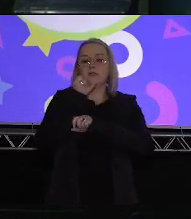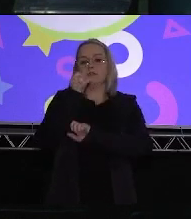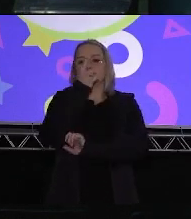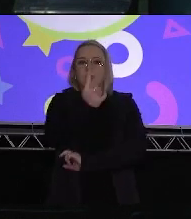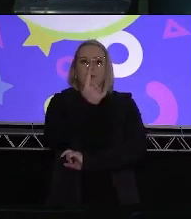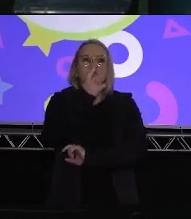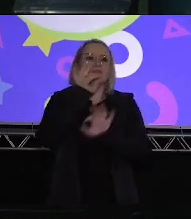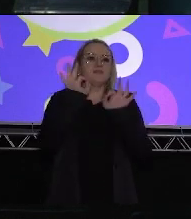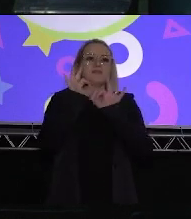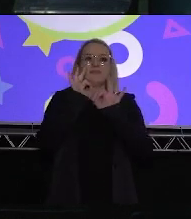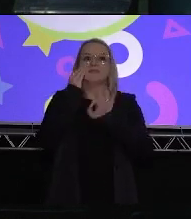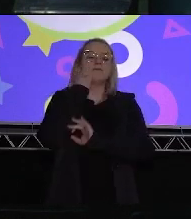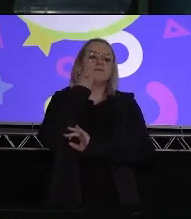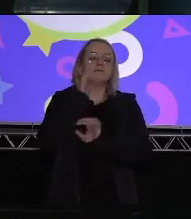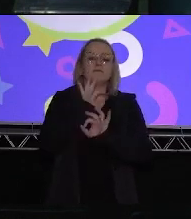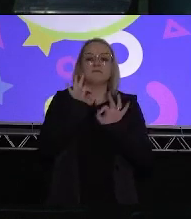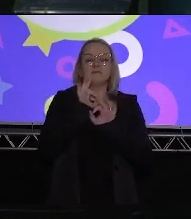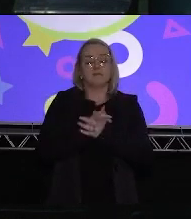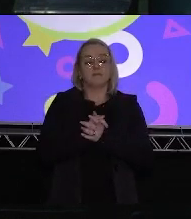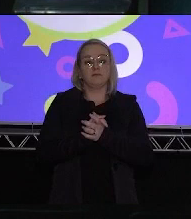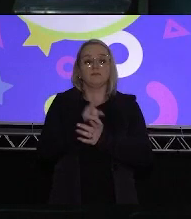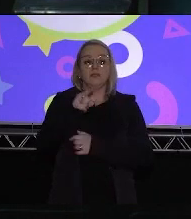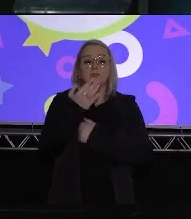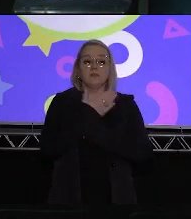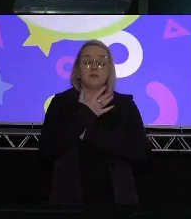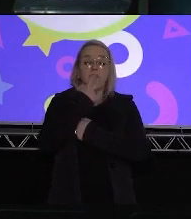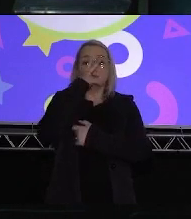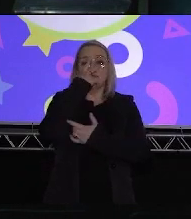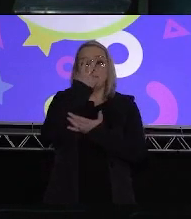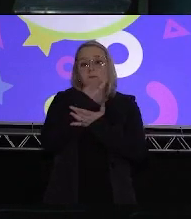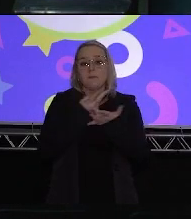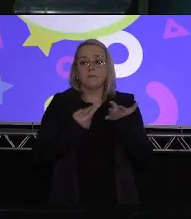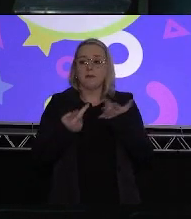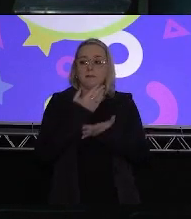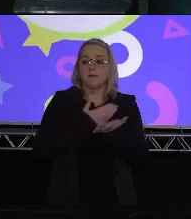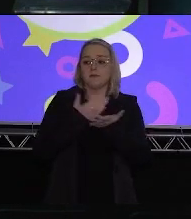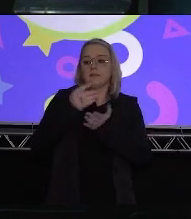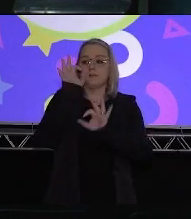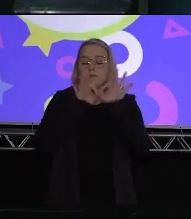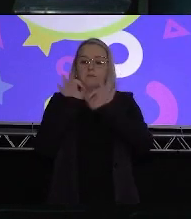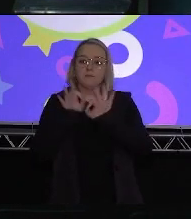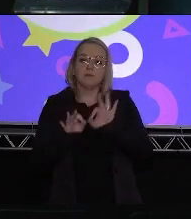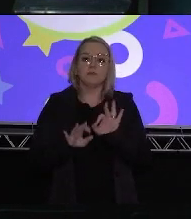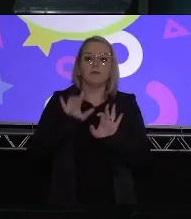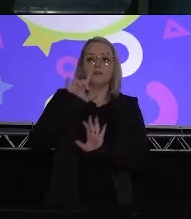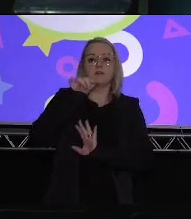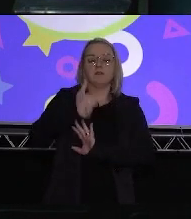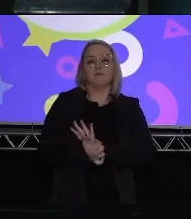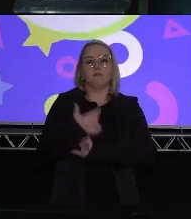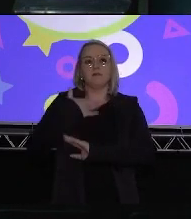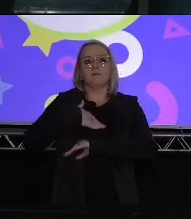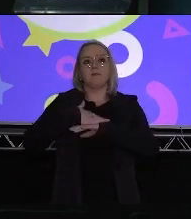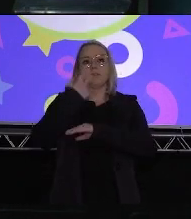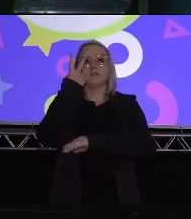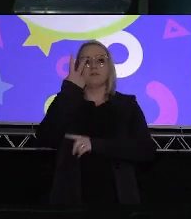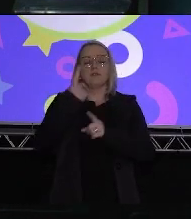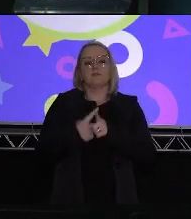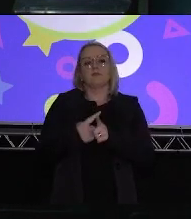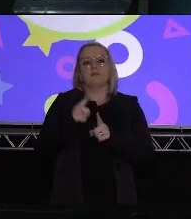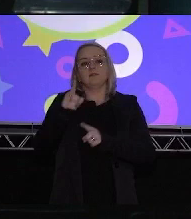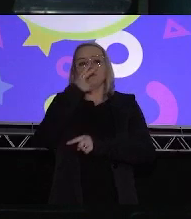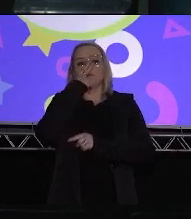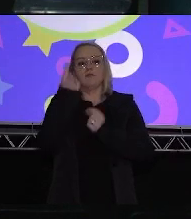que isso nos ajuda? A gente faz esse mapa no início do projeto, e aí depois mais 2 vezes, para a gente ver a evolução